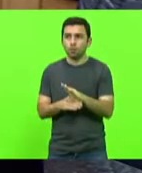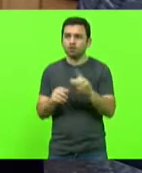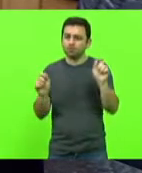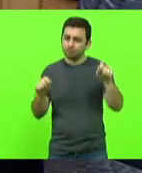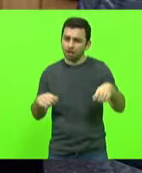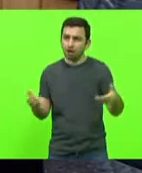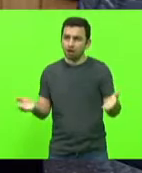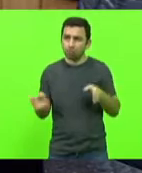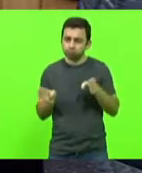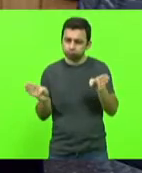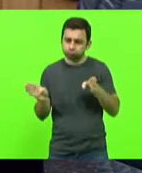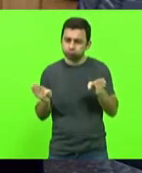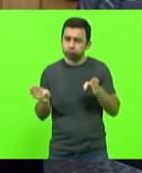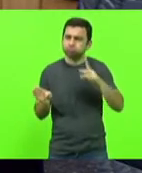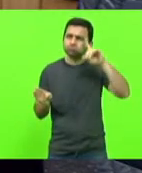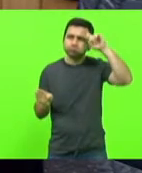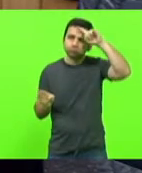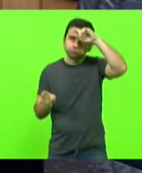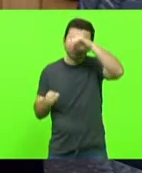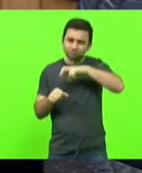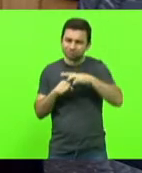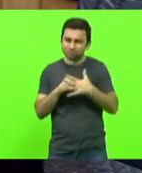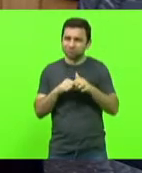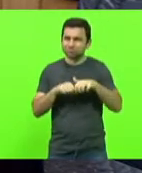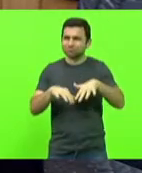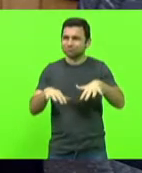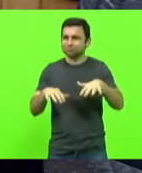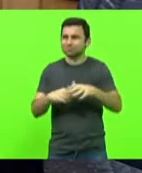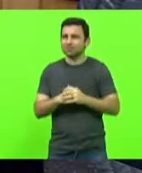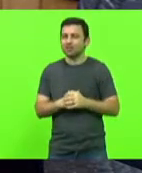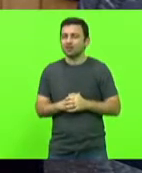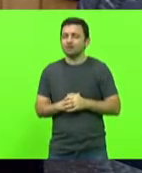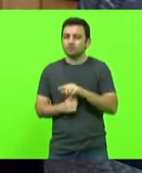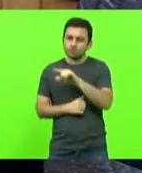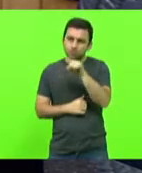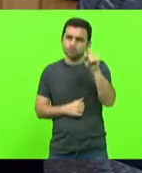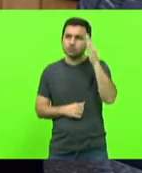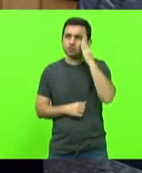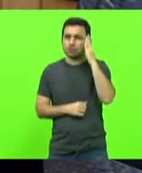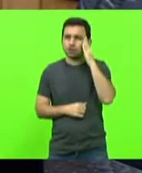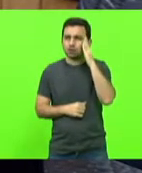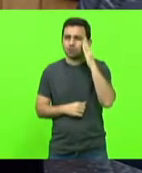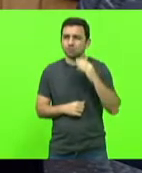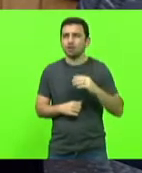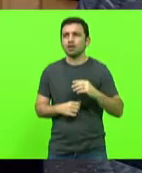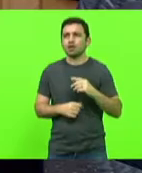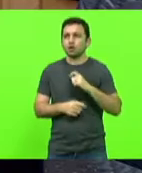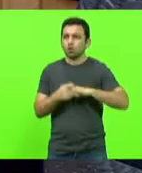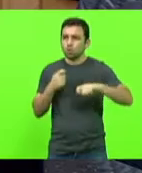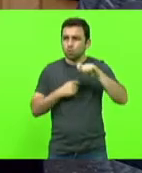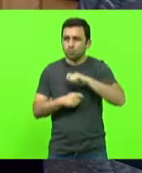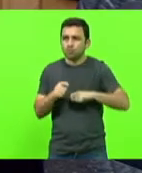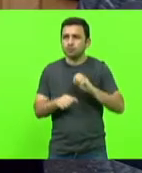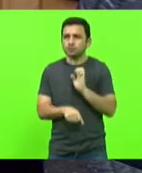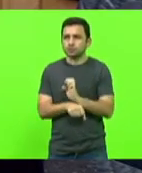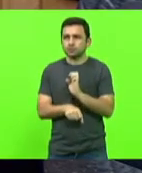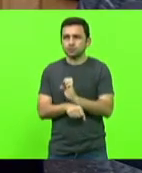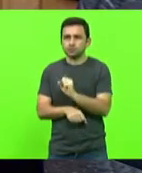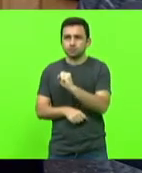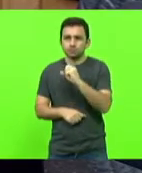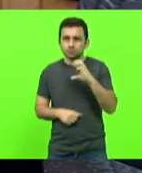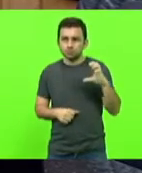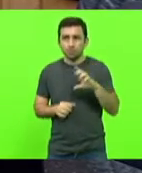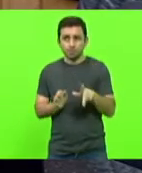momento da pandemia tão complicado, porque muitos, e os senhores sabem, a nossa economia do estado de Santa Catarina, baseado especialmente